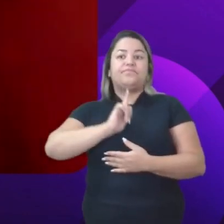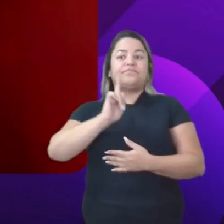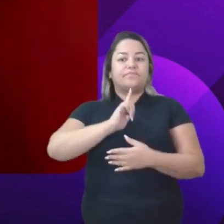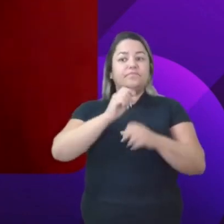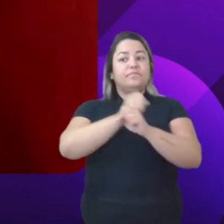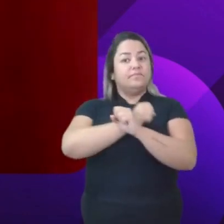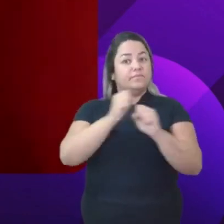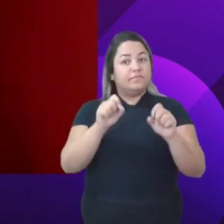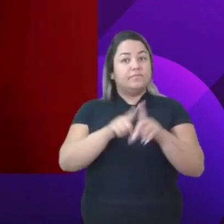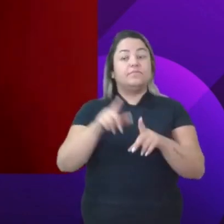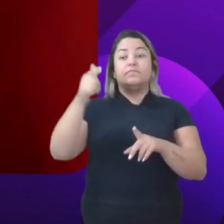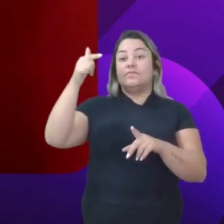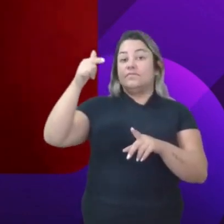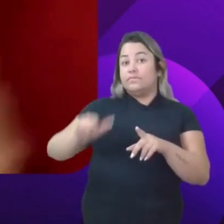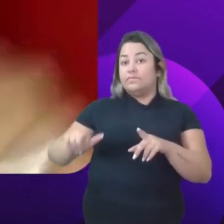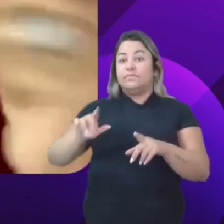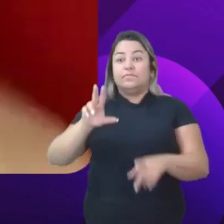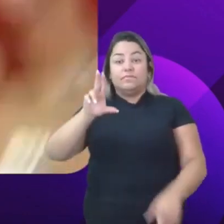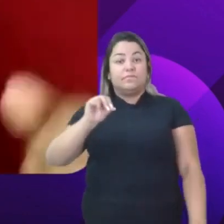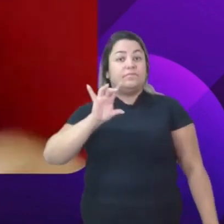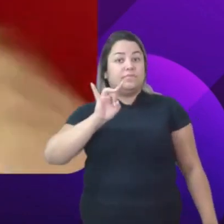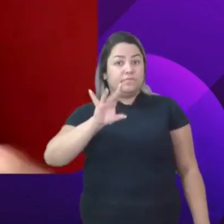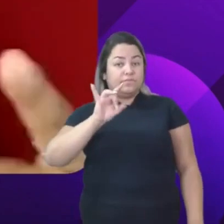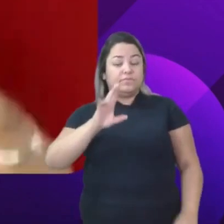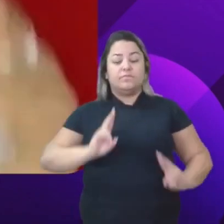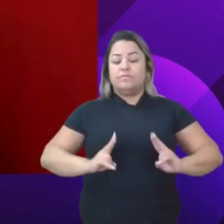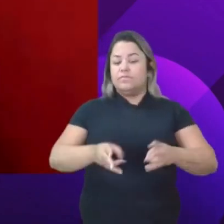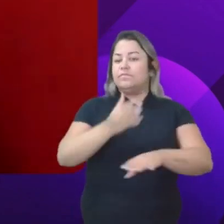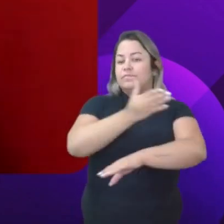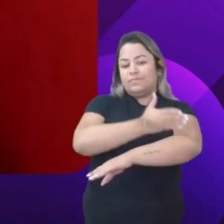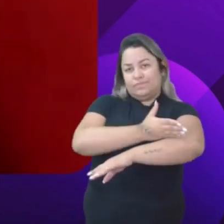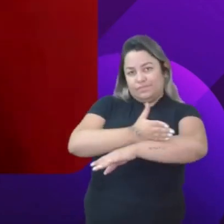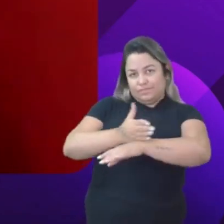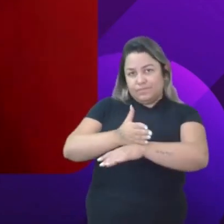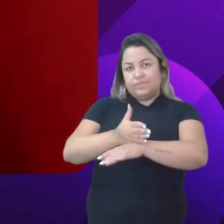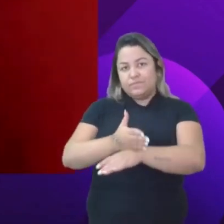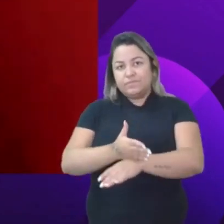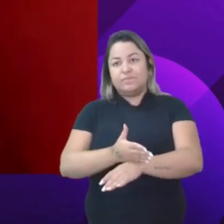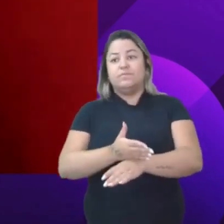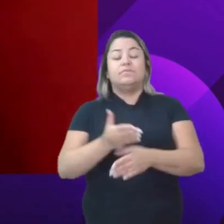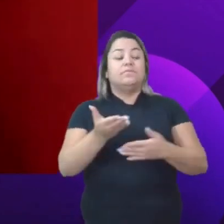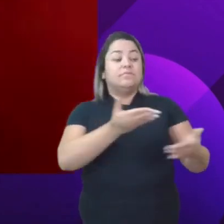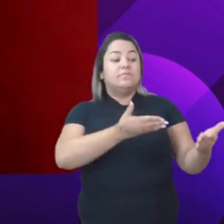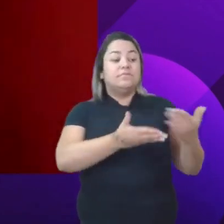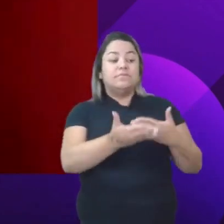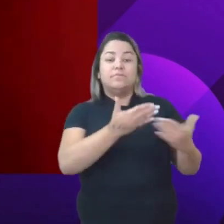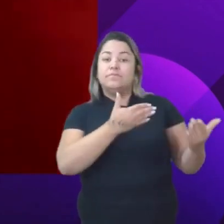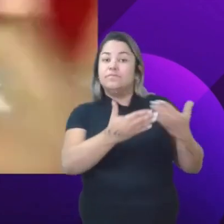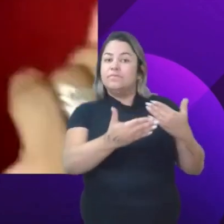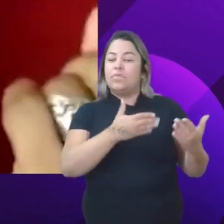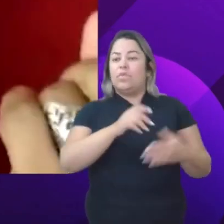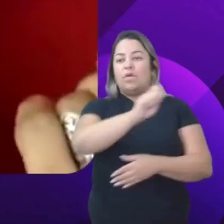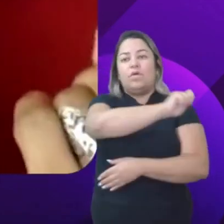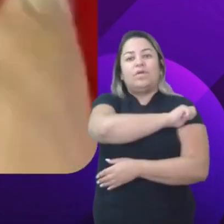possibilidades outras, não aquelas sempre brancas, de se conversar com os alunos, precisa dizer para